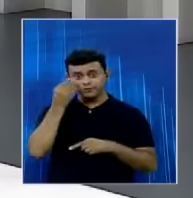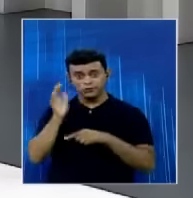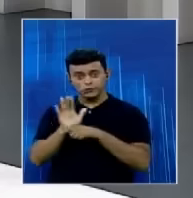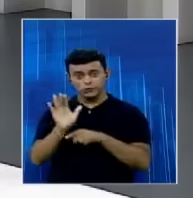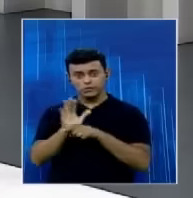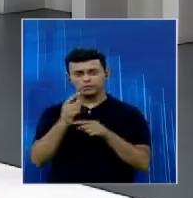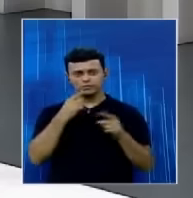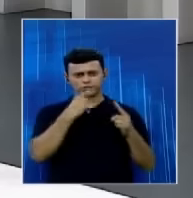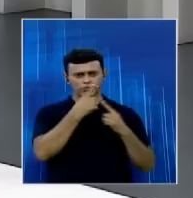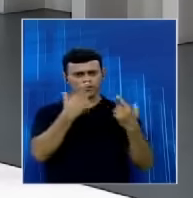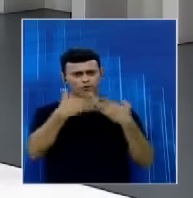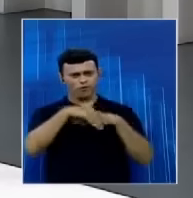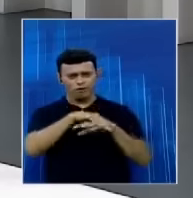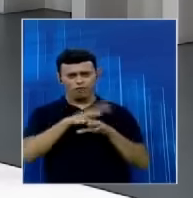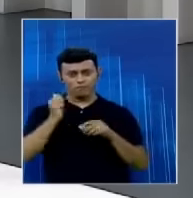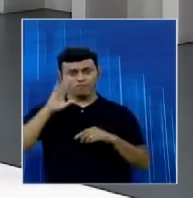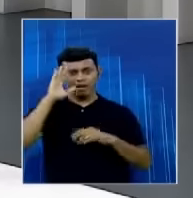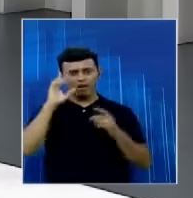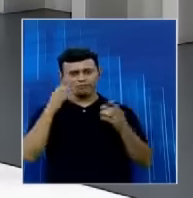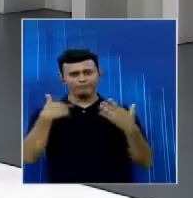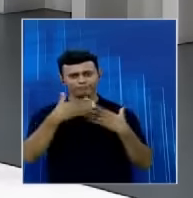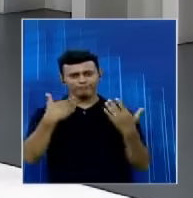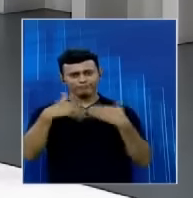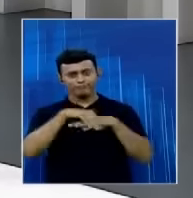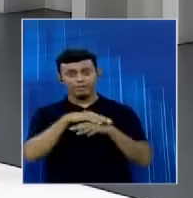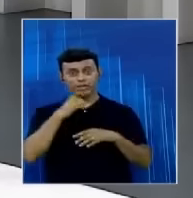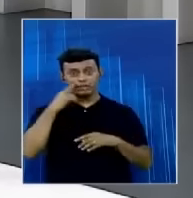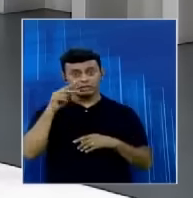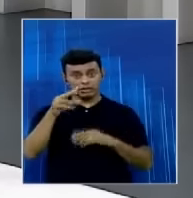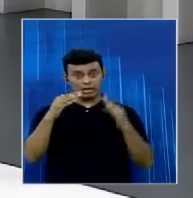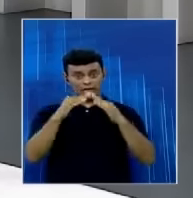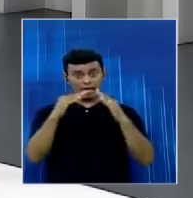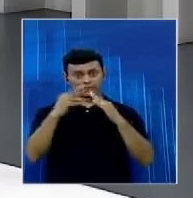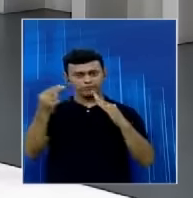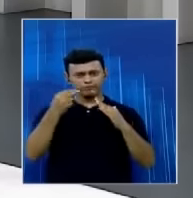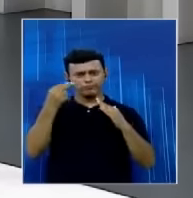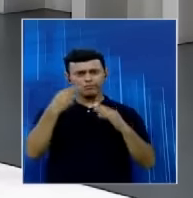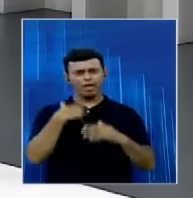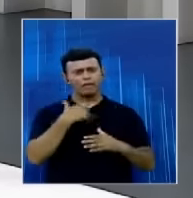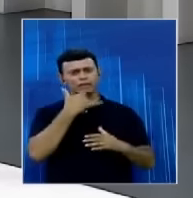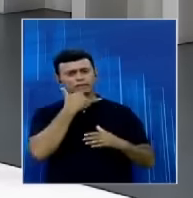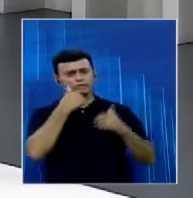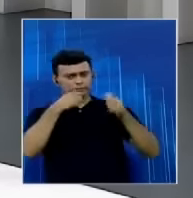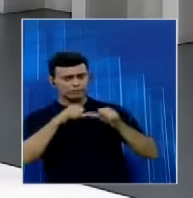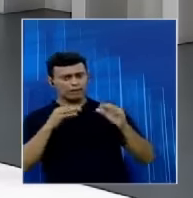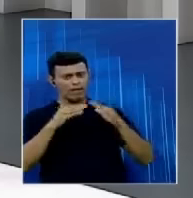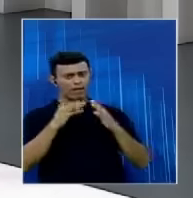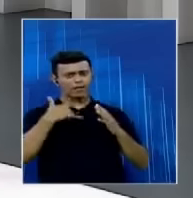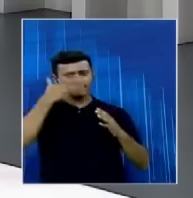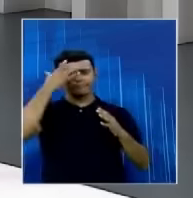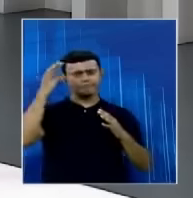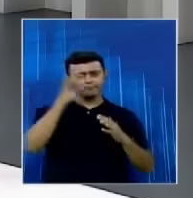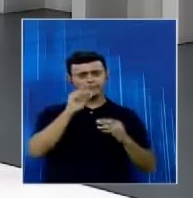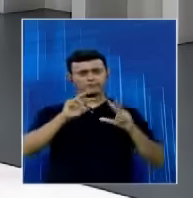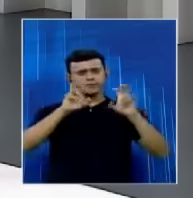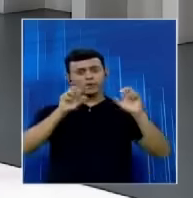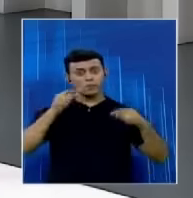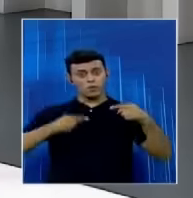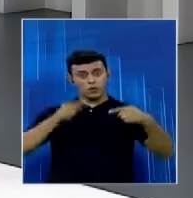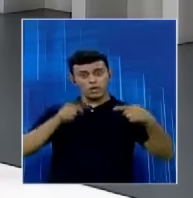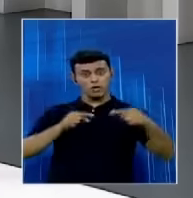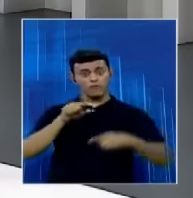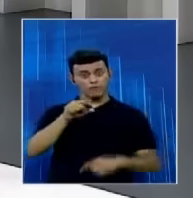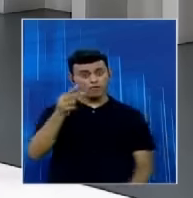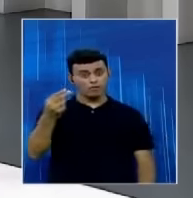essa conversa um pouco mais didática. De repente, quem está em casa se considera um pouco leigo quando o assunto é política. Quando a pessoa assiste,